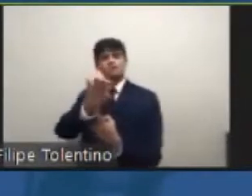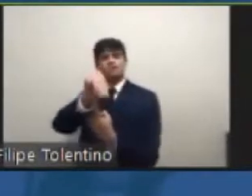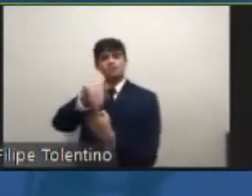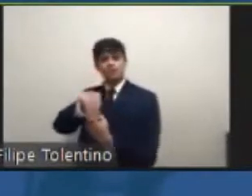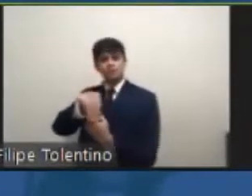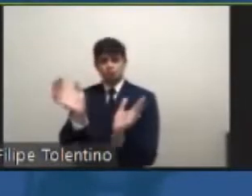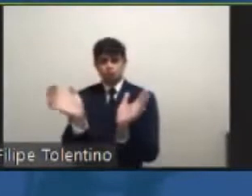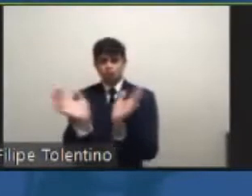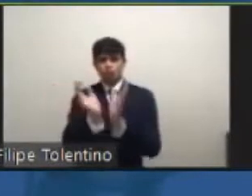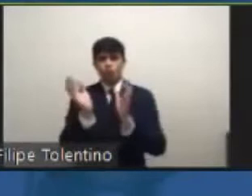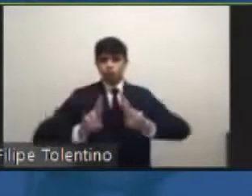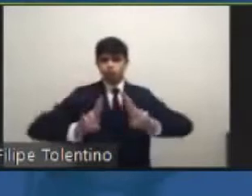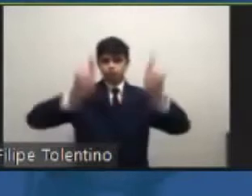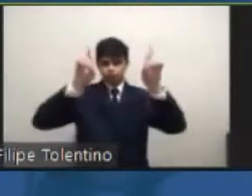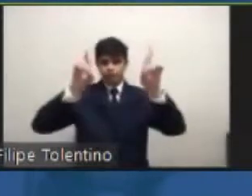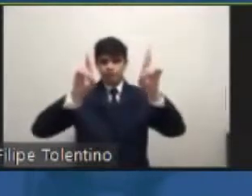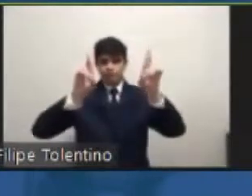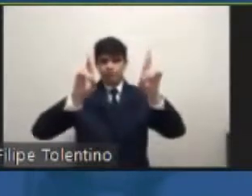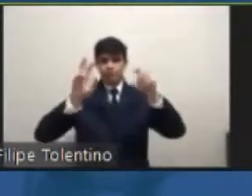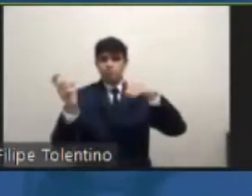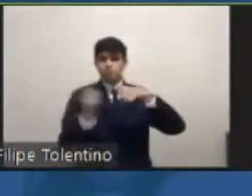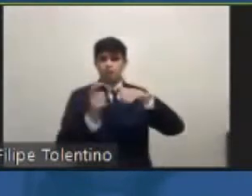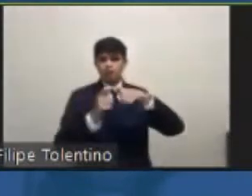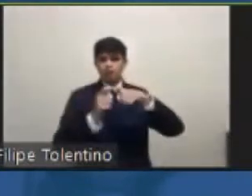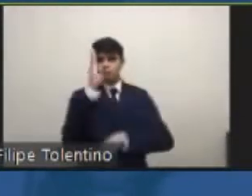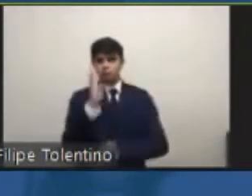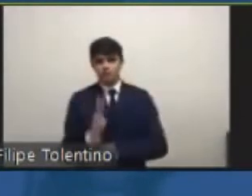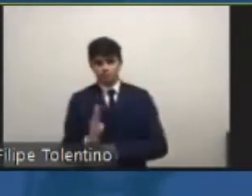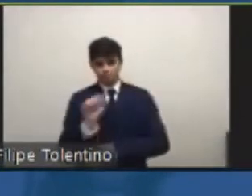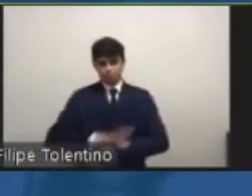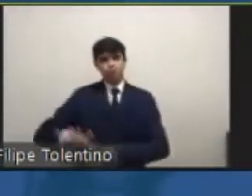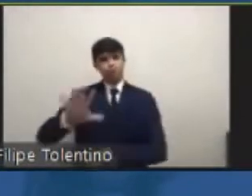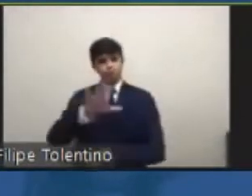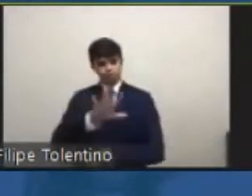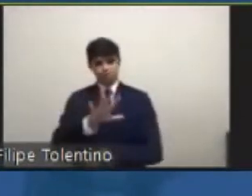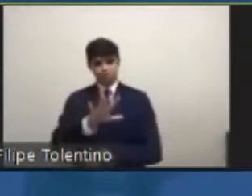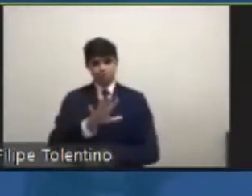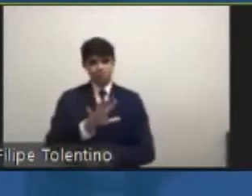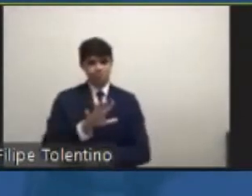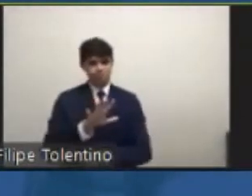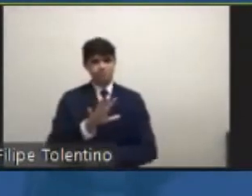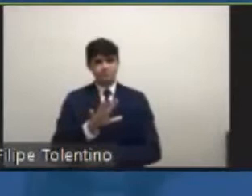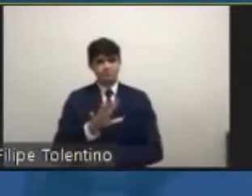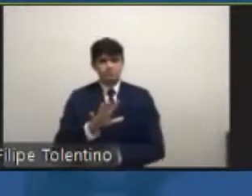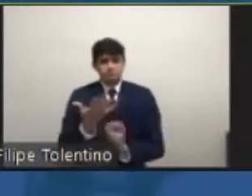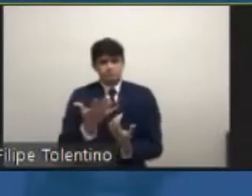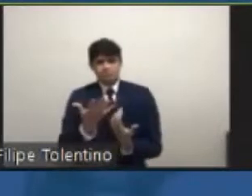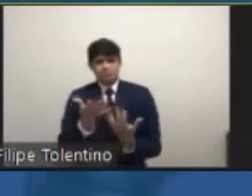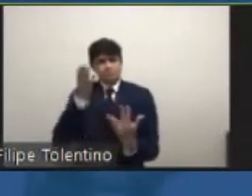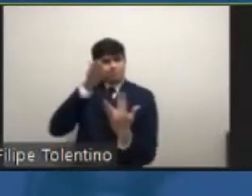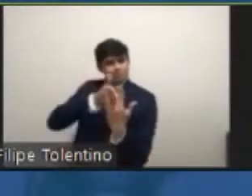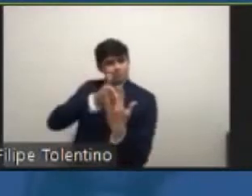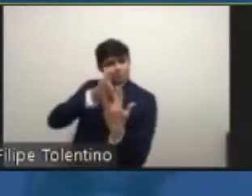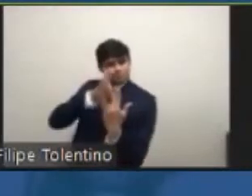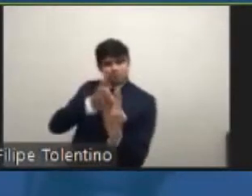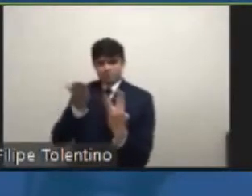que, vamos ser francos, ela está dúbia nesse momento. Por quê? De um lado, parece respeitar a autonomia